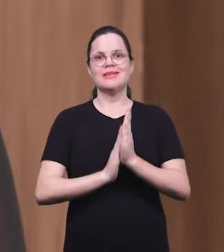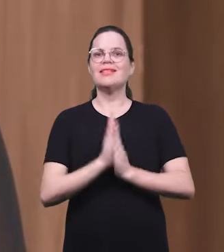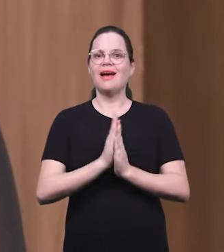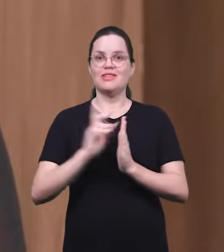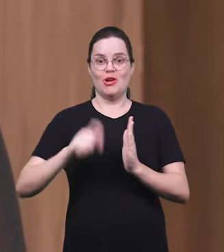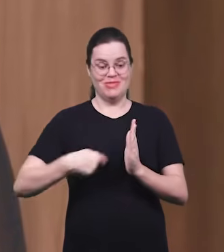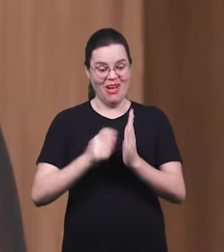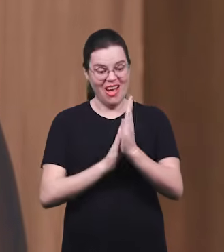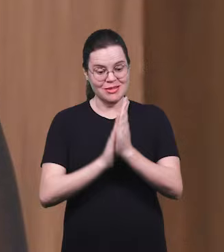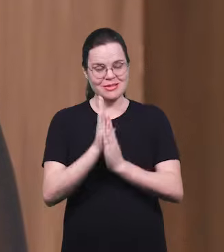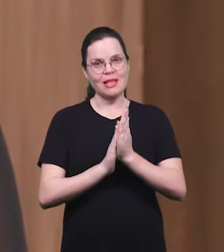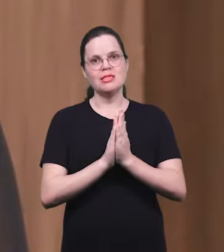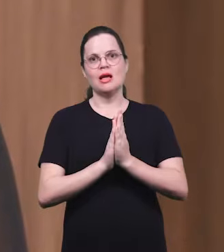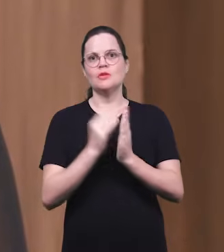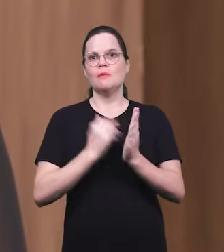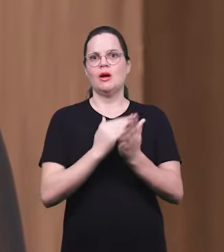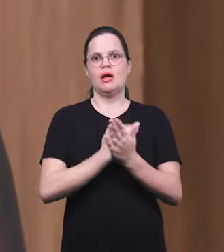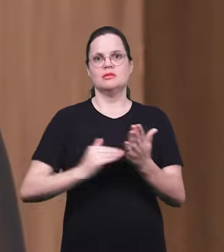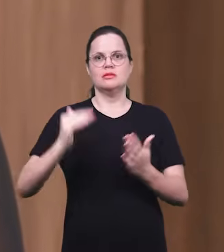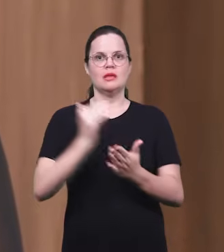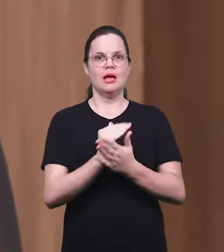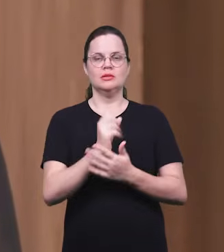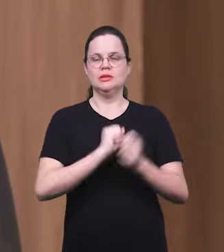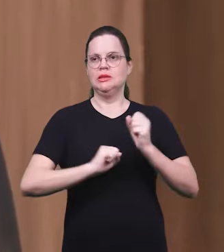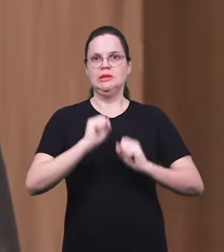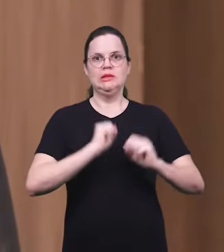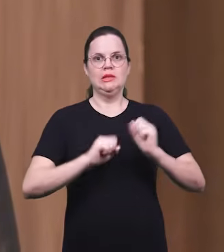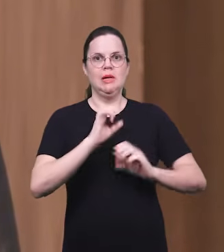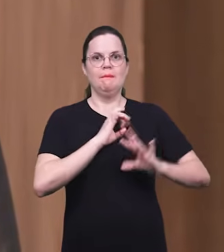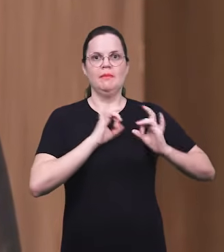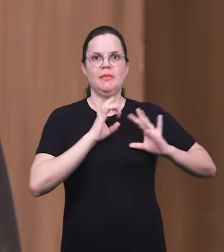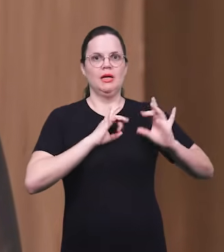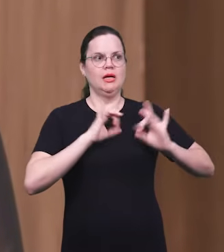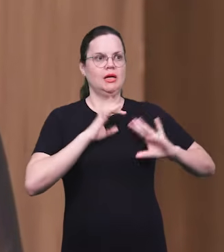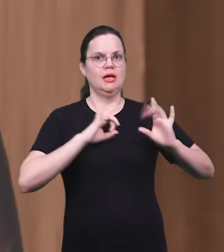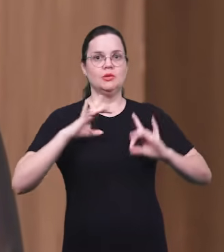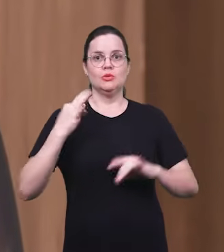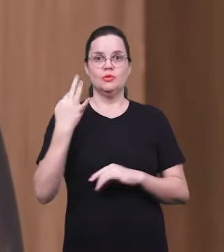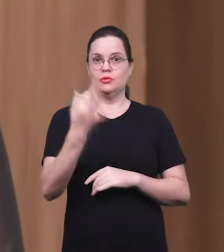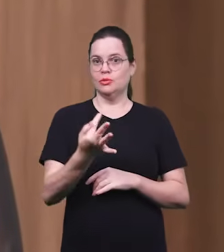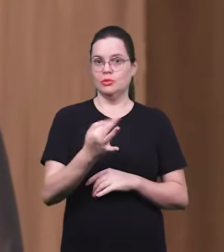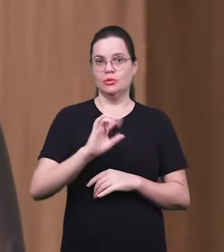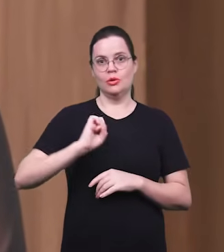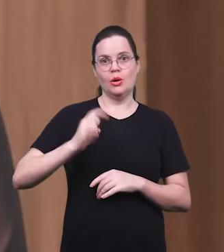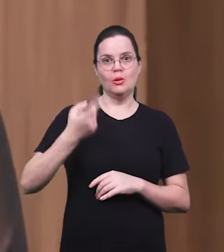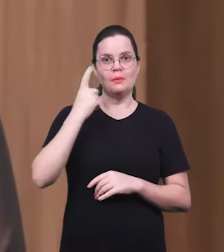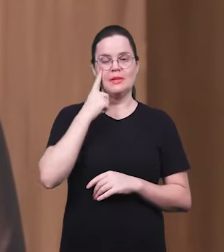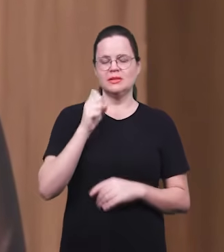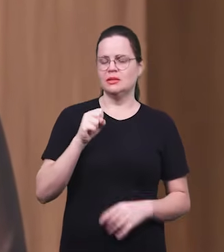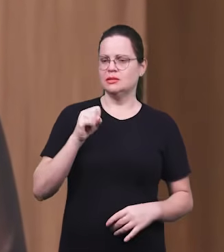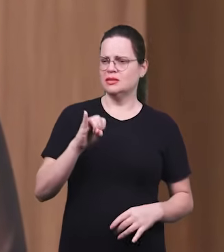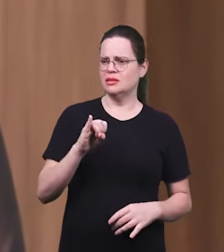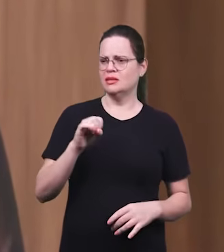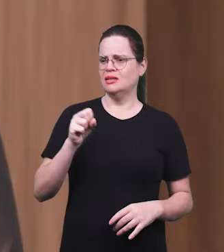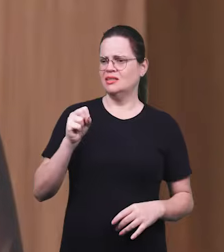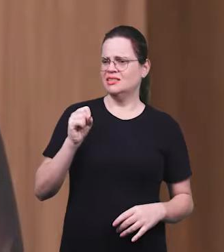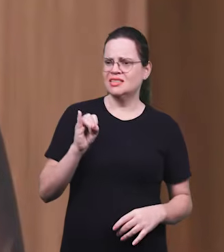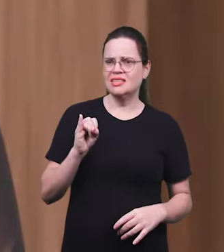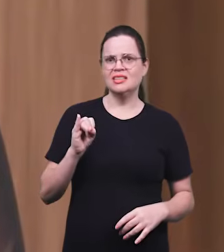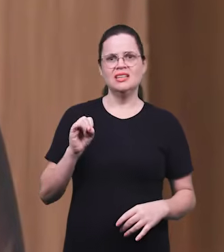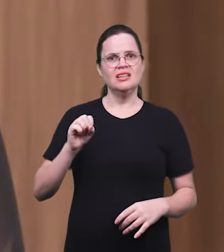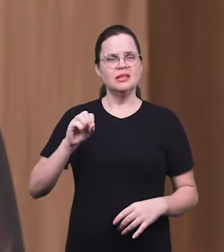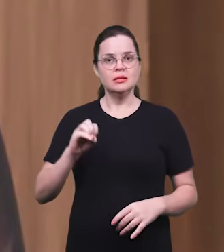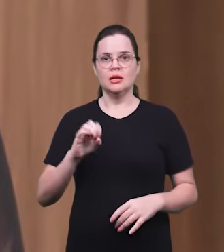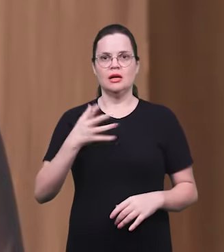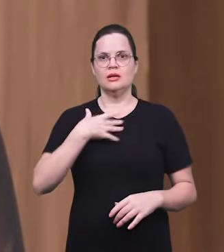em excesso, que surge quando ficamos presos ao medo do futuro ou, por exemplo, ao si, e esquecemos